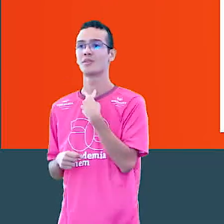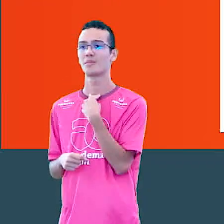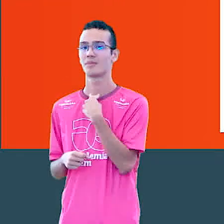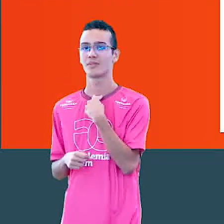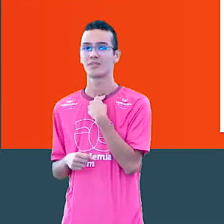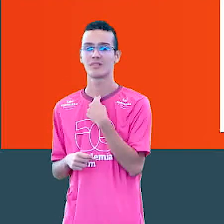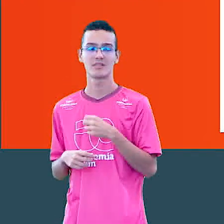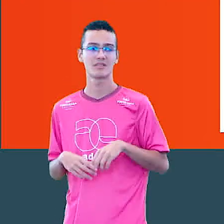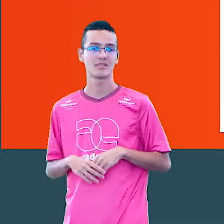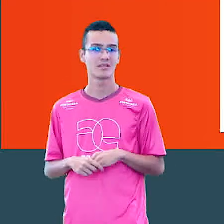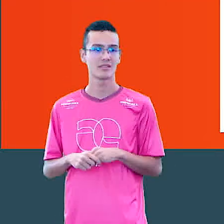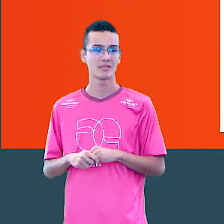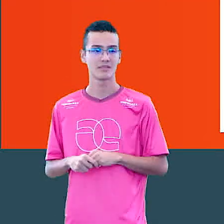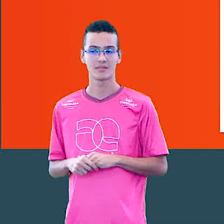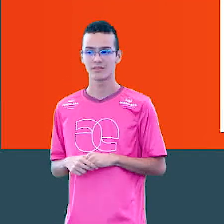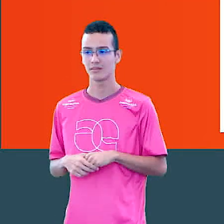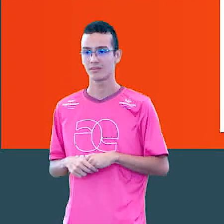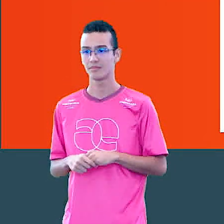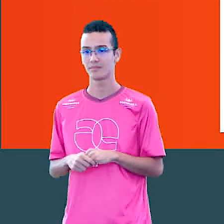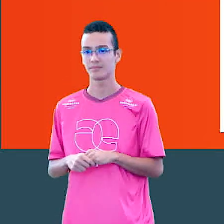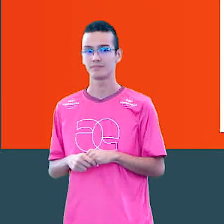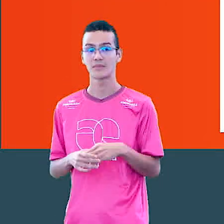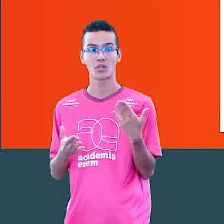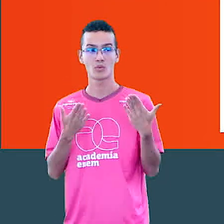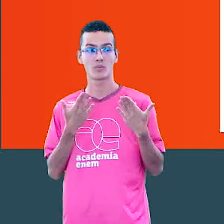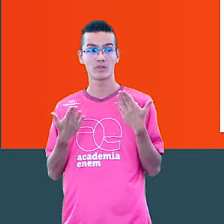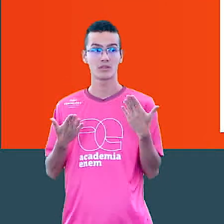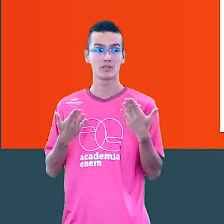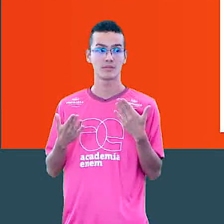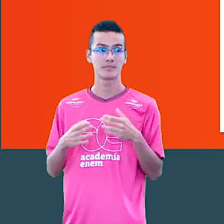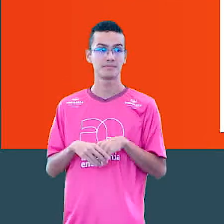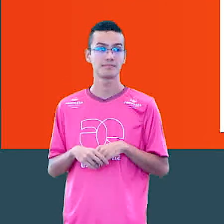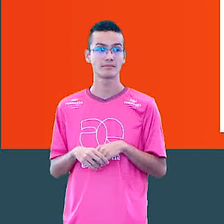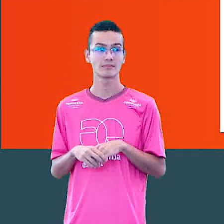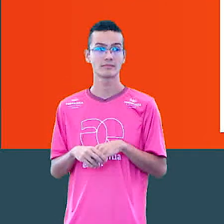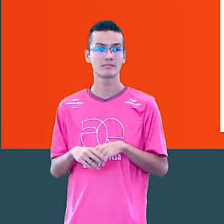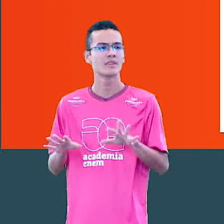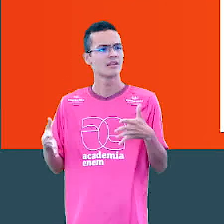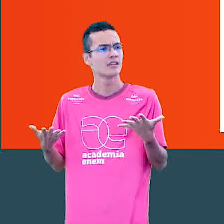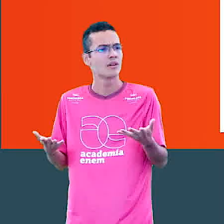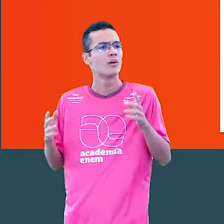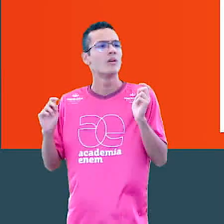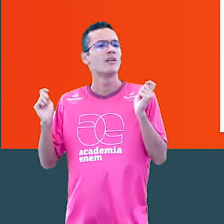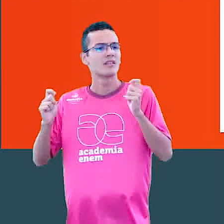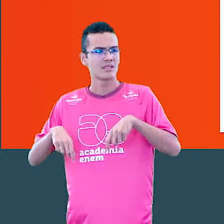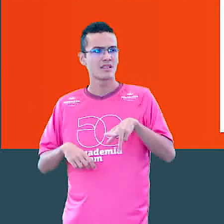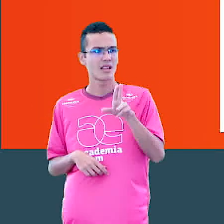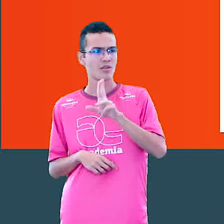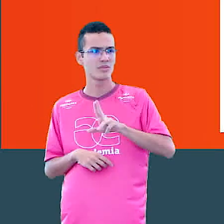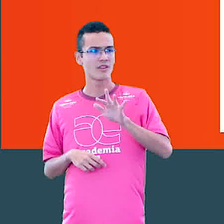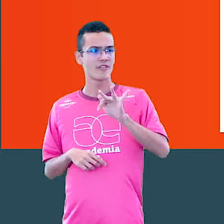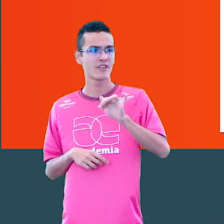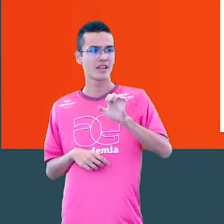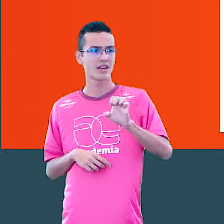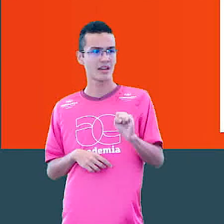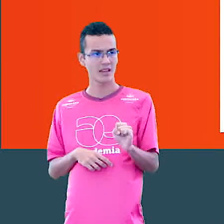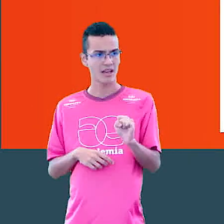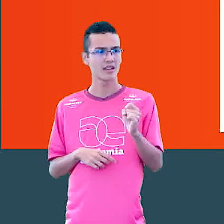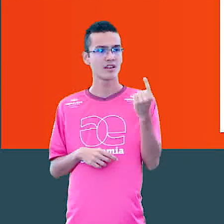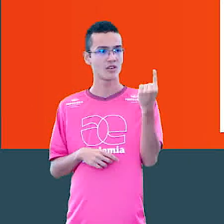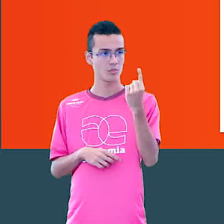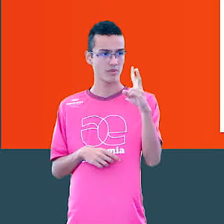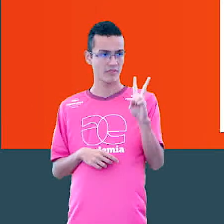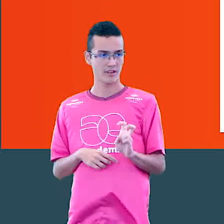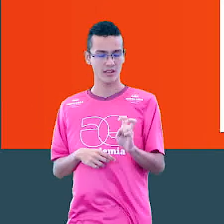Ok? Beleza? Dúvida? Vai. Oi, então dá para fazer FIES 2 vezes. Tipo, eu já fiz FIES uma vez,